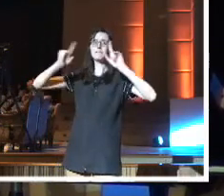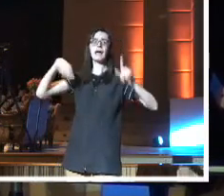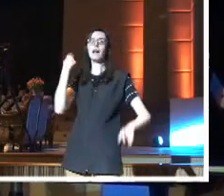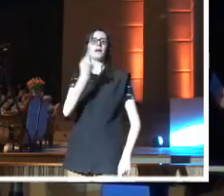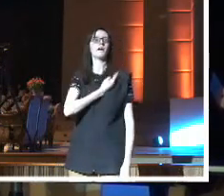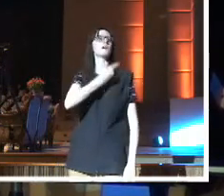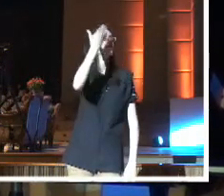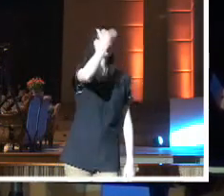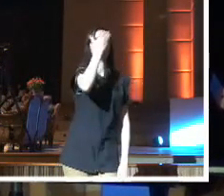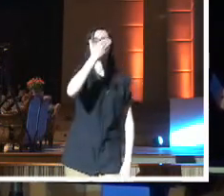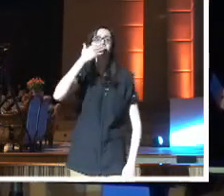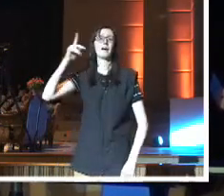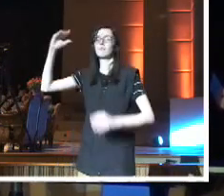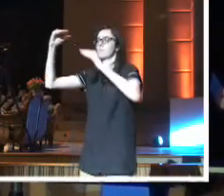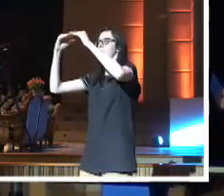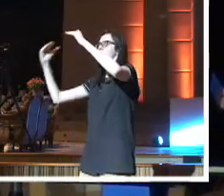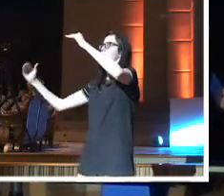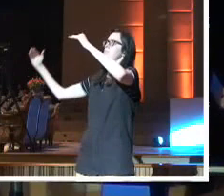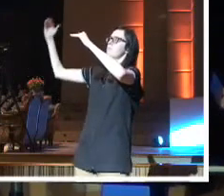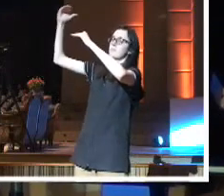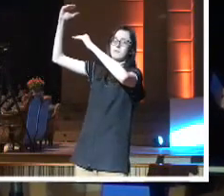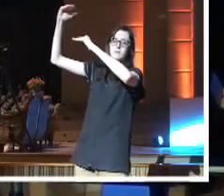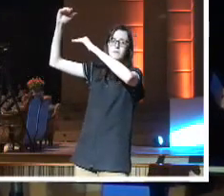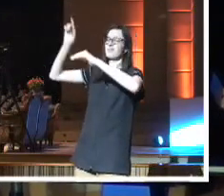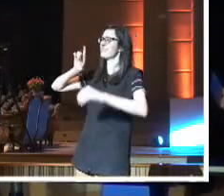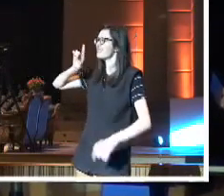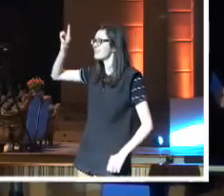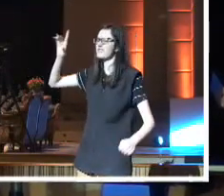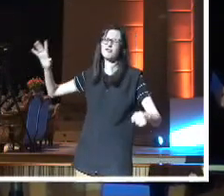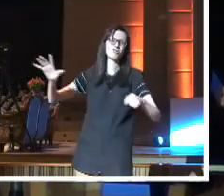sobrenatural. Ele é o Deus